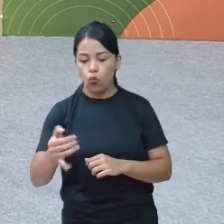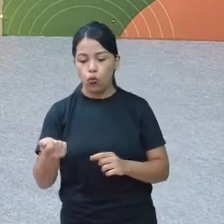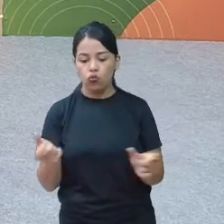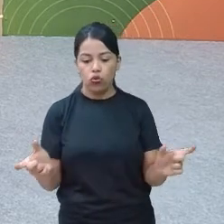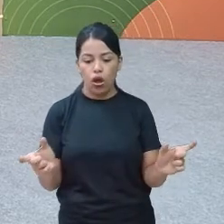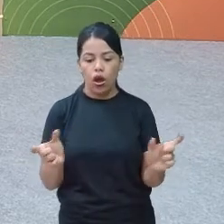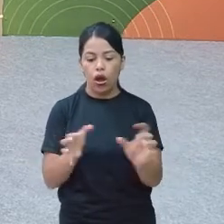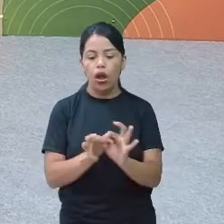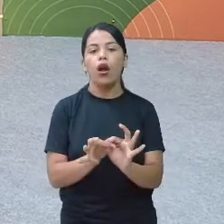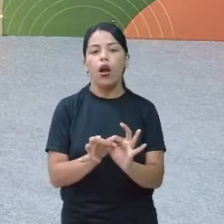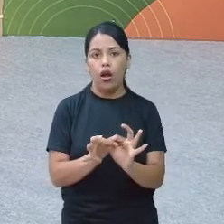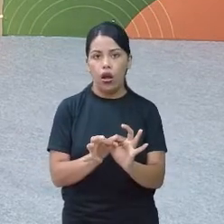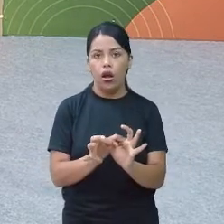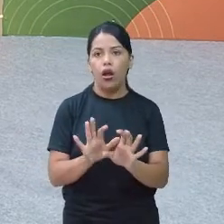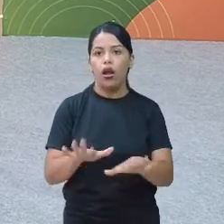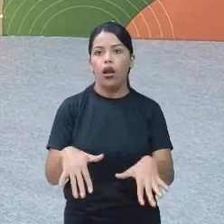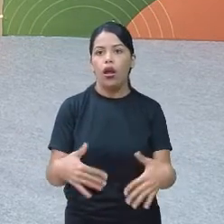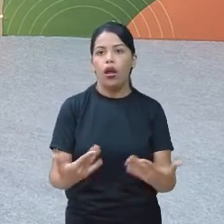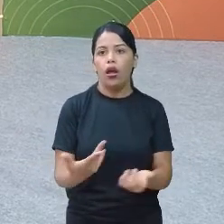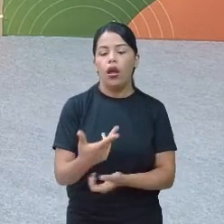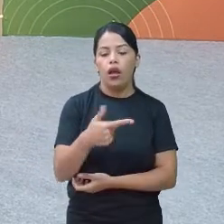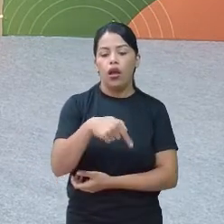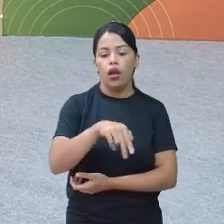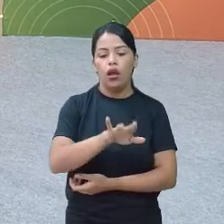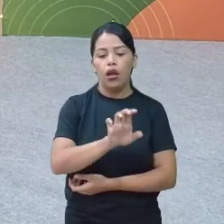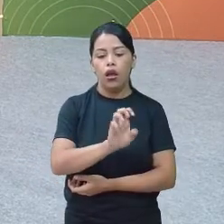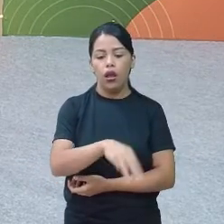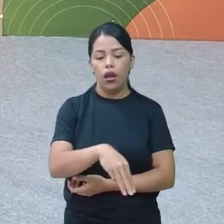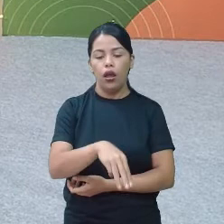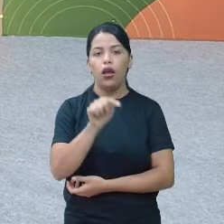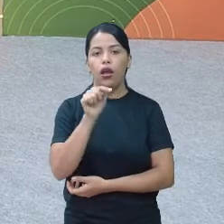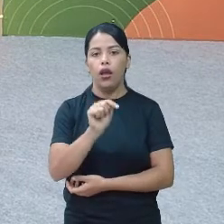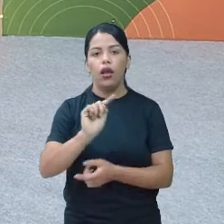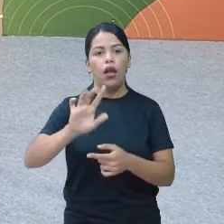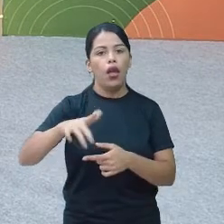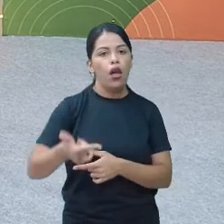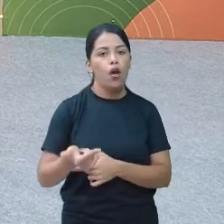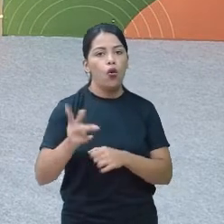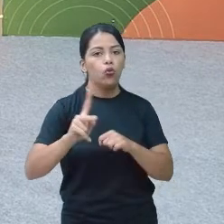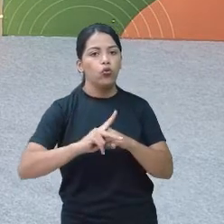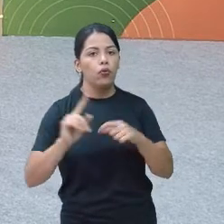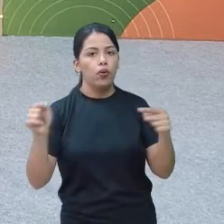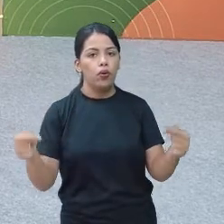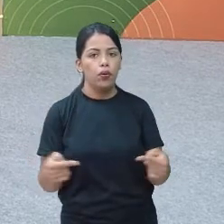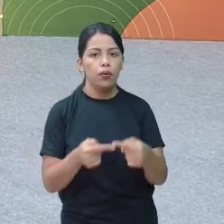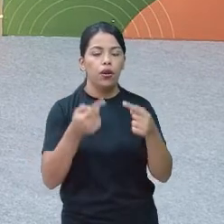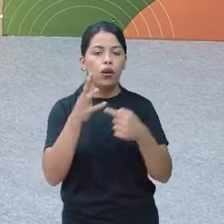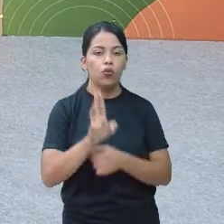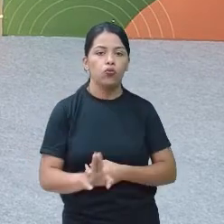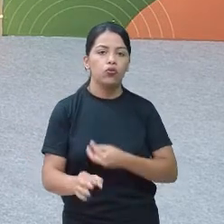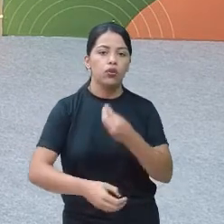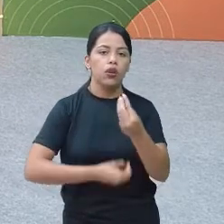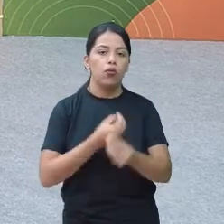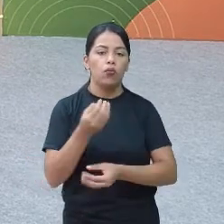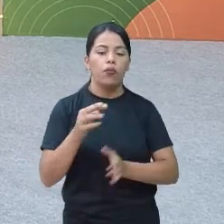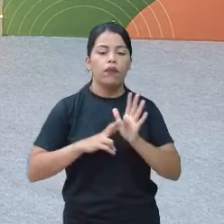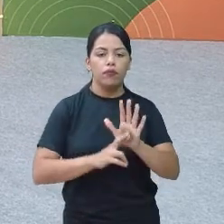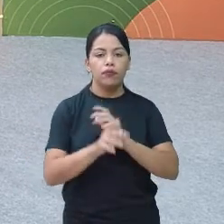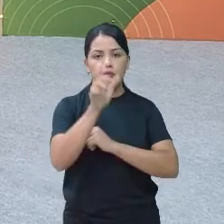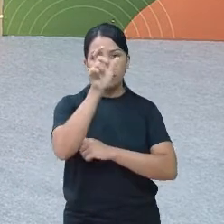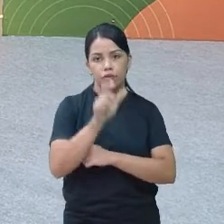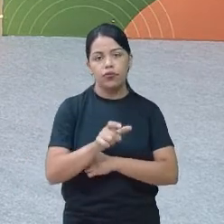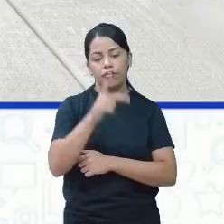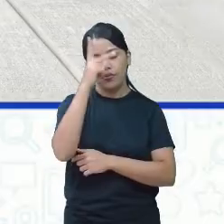O que mais? O quem, outro pronome relativo quem, que é empregado em referência a pessoa ou